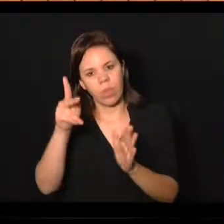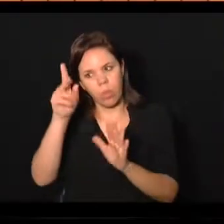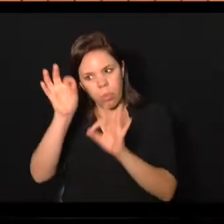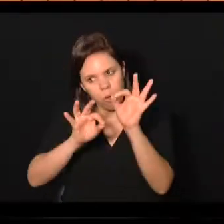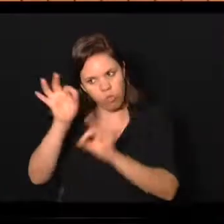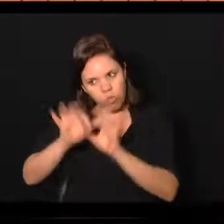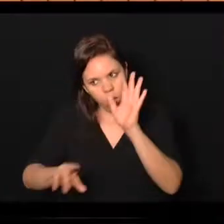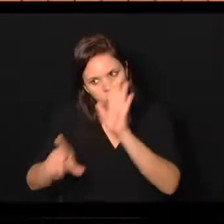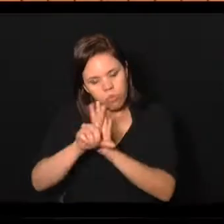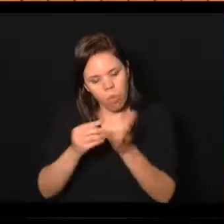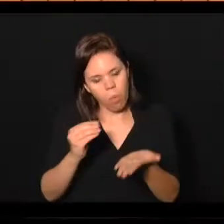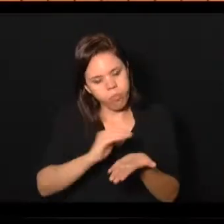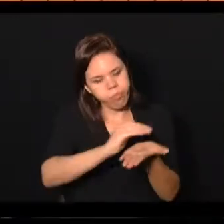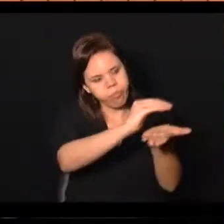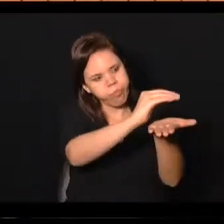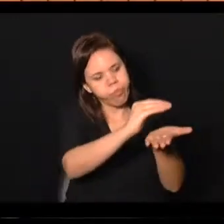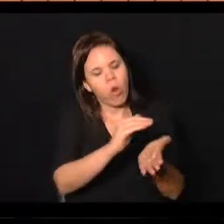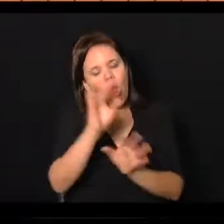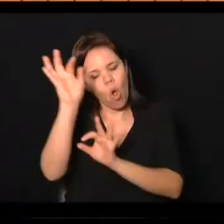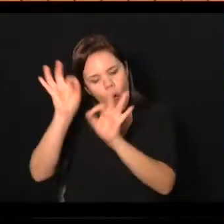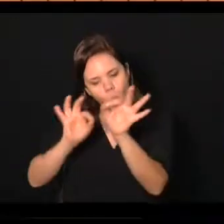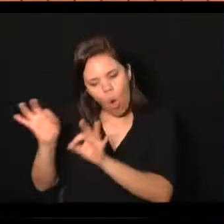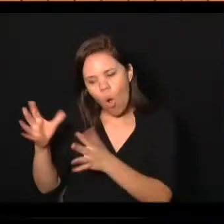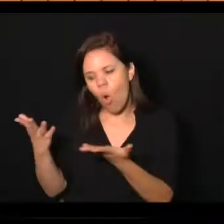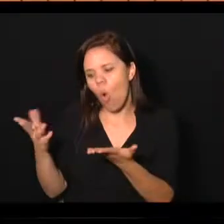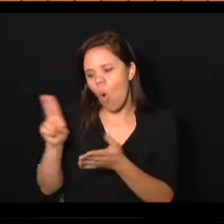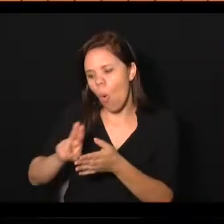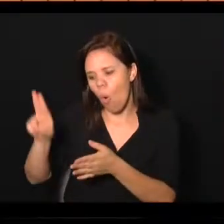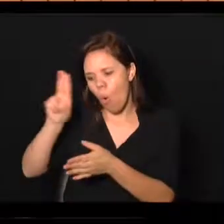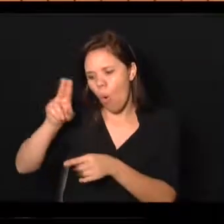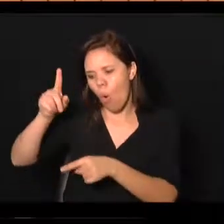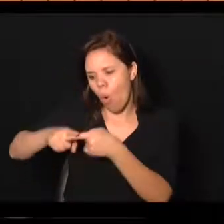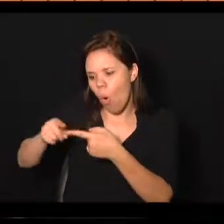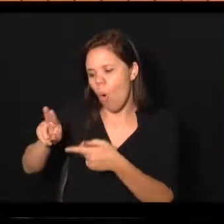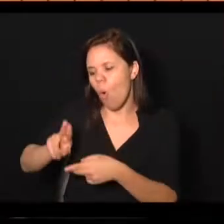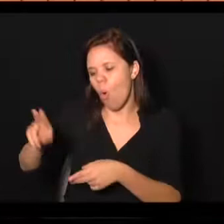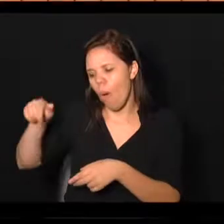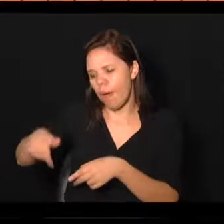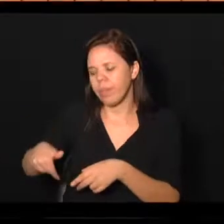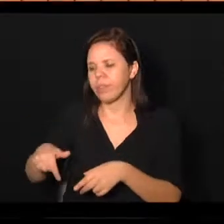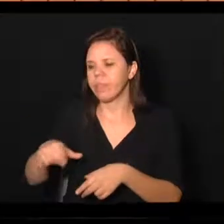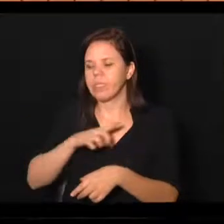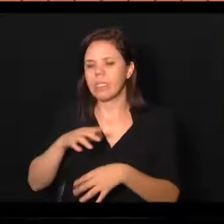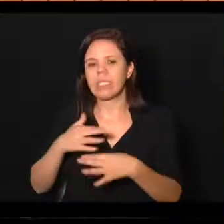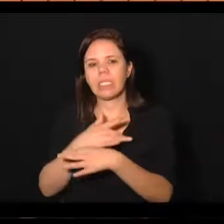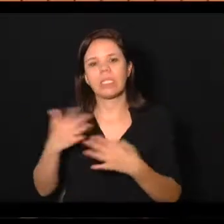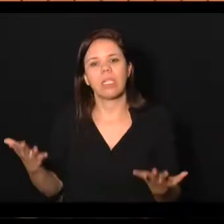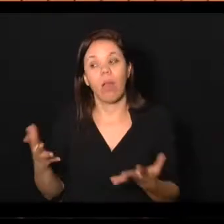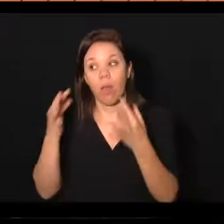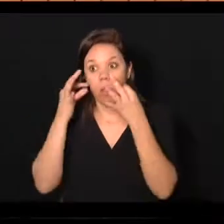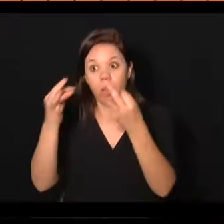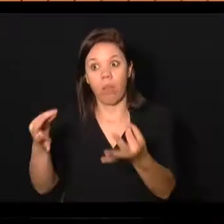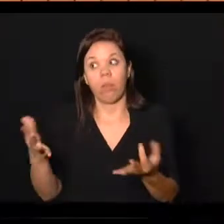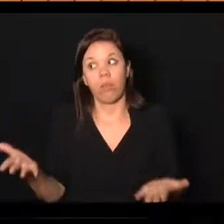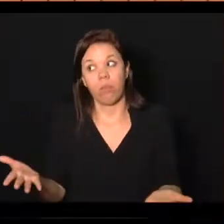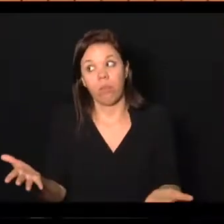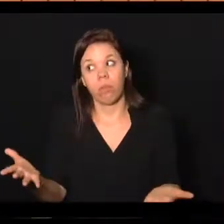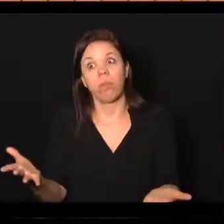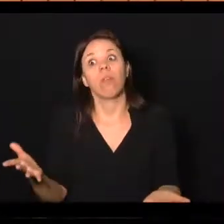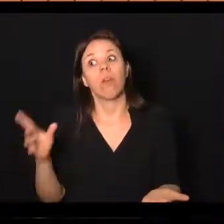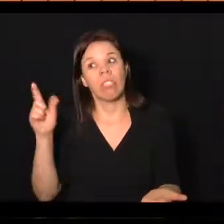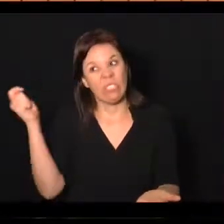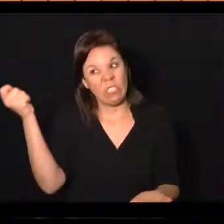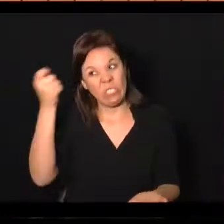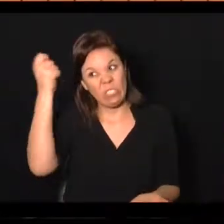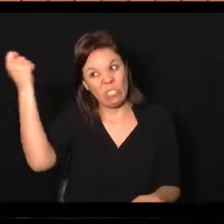lei que regulamentam os instrumentos urbanísticos. Eu quero chamar a atenção em relação a isso, porque isso é muito